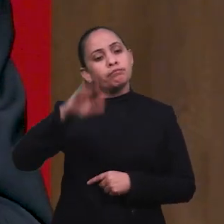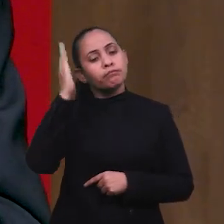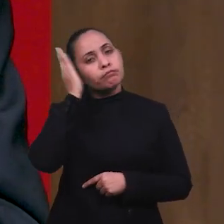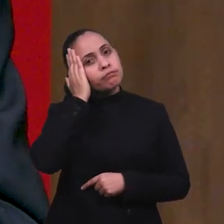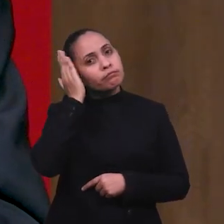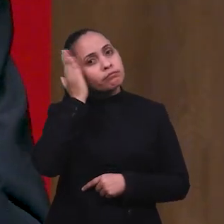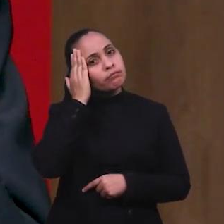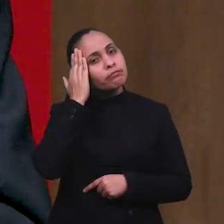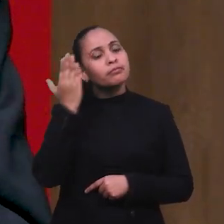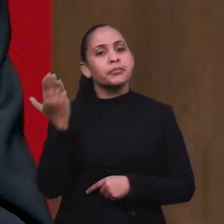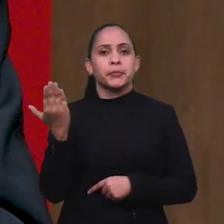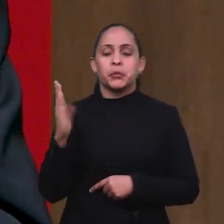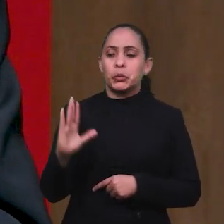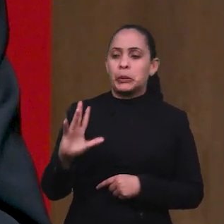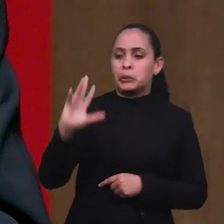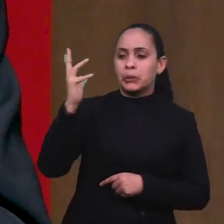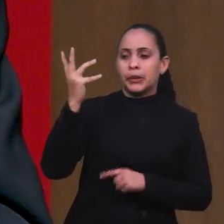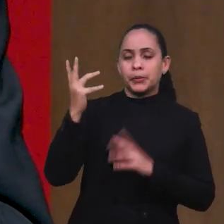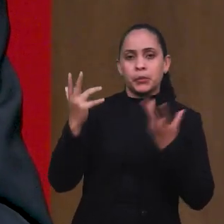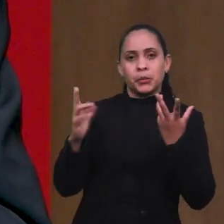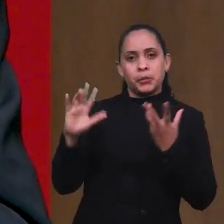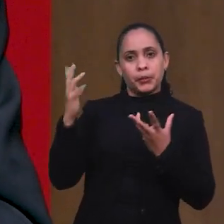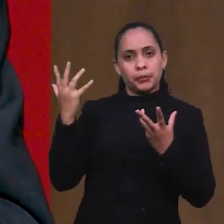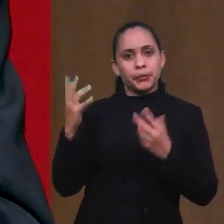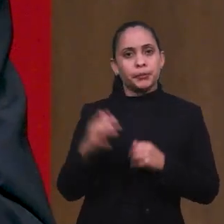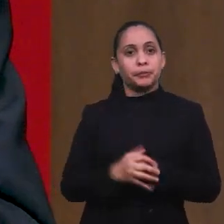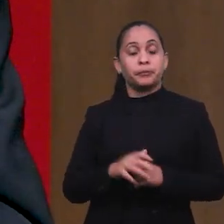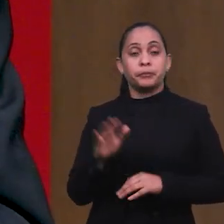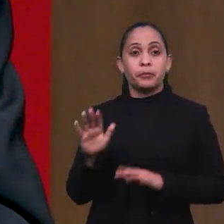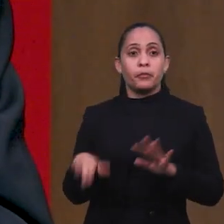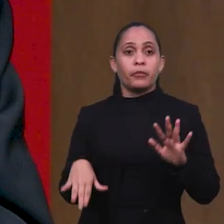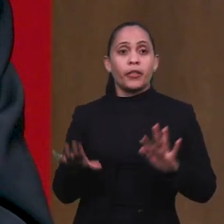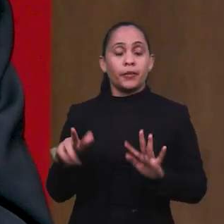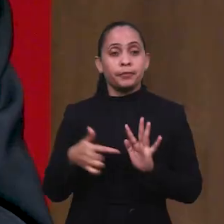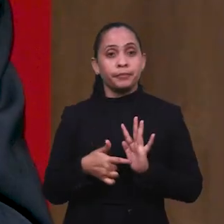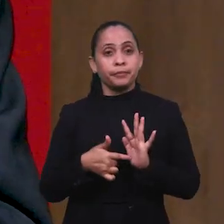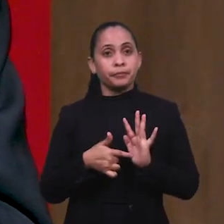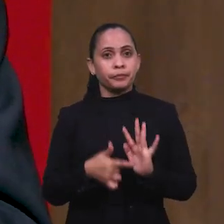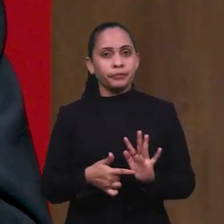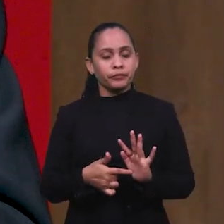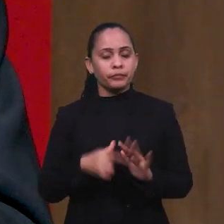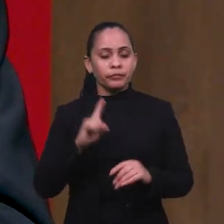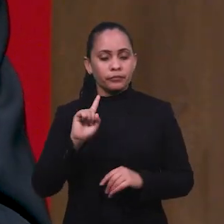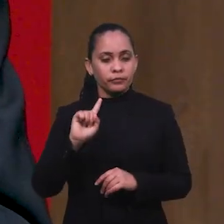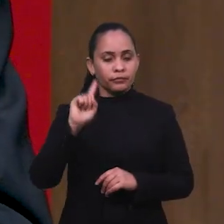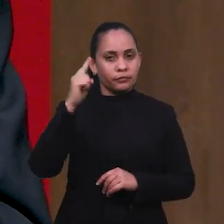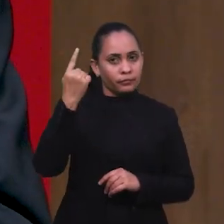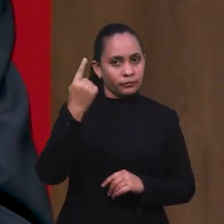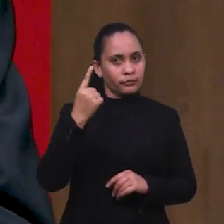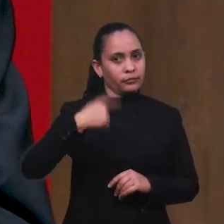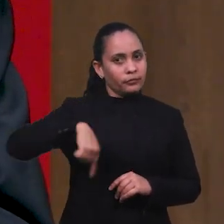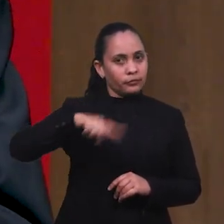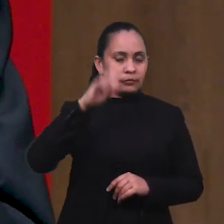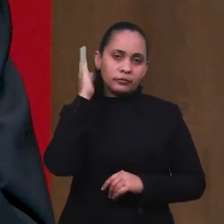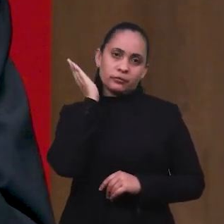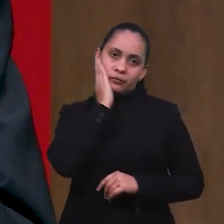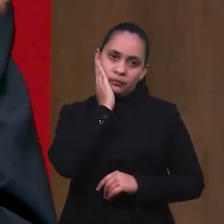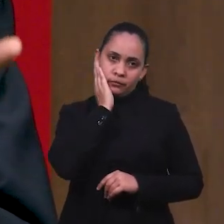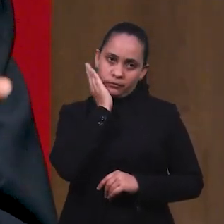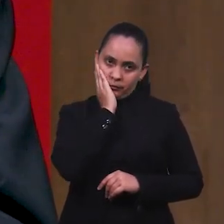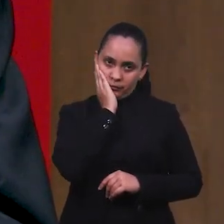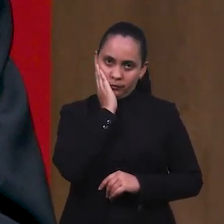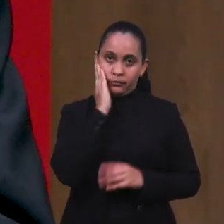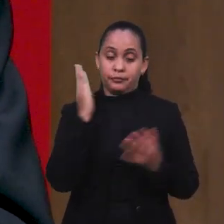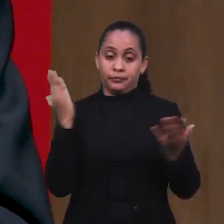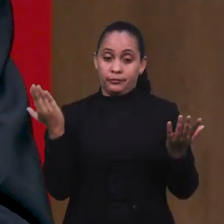compreender melhor esses acontecimentos que muitas vezes são citados. Logo em seguida, então todos vão entender que nós